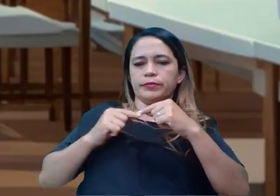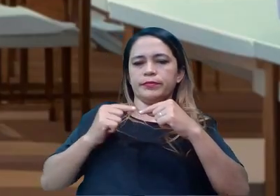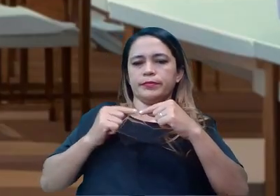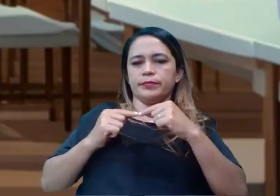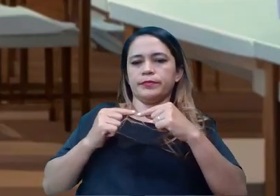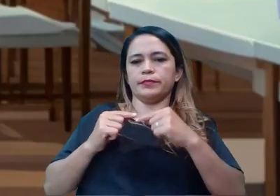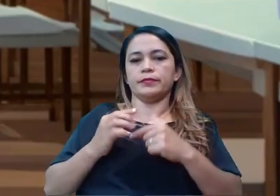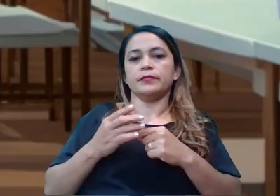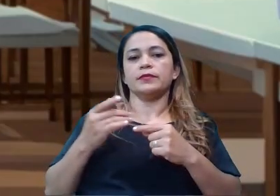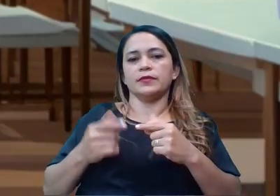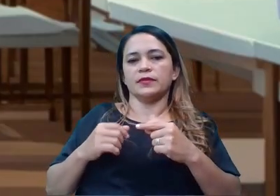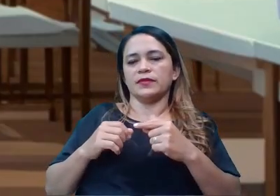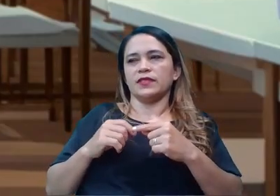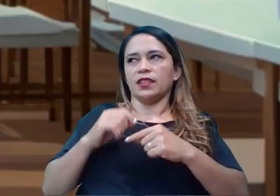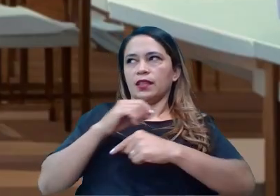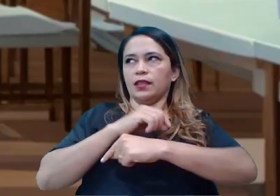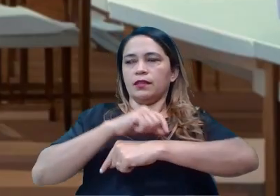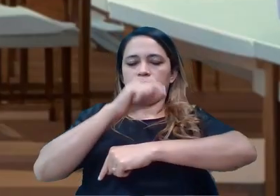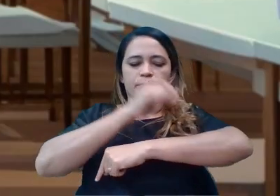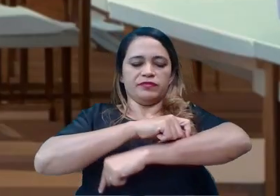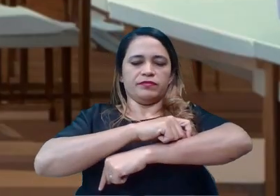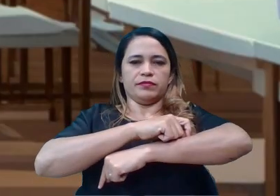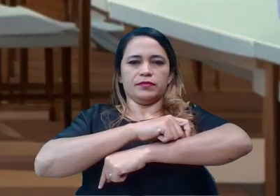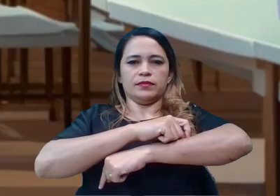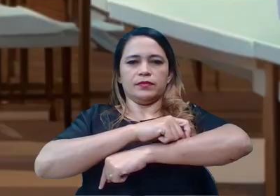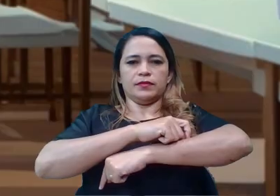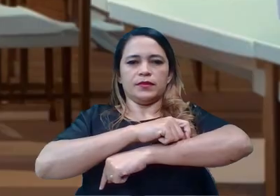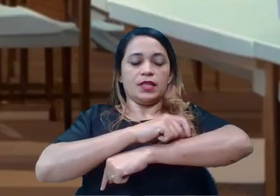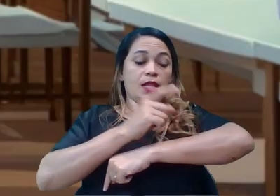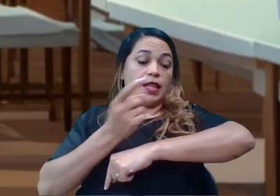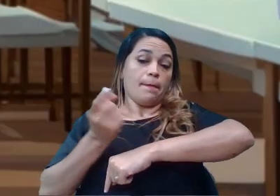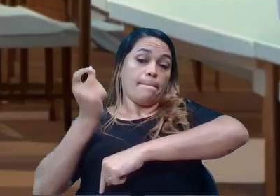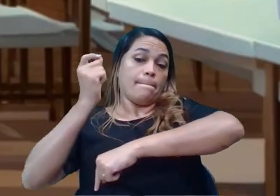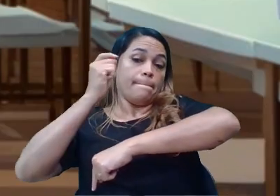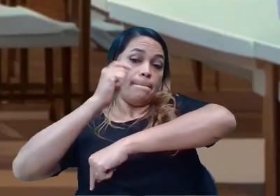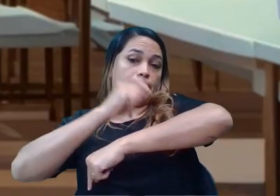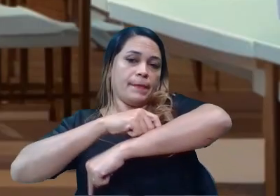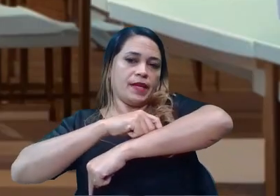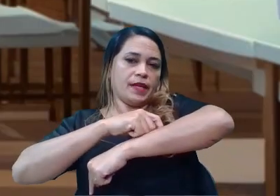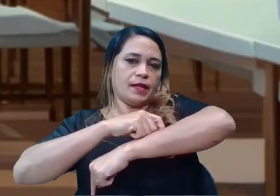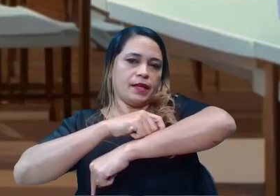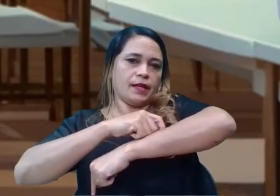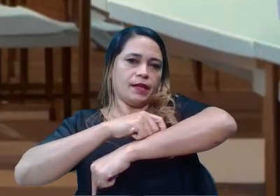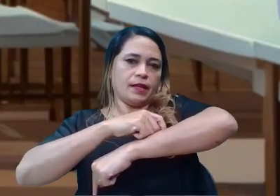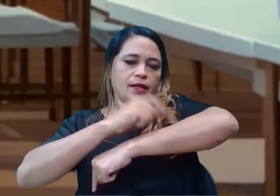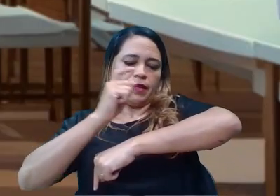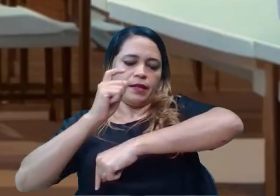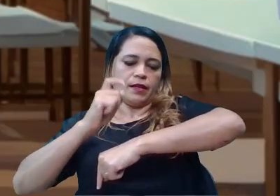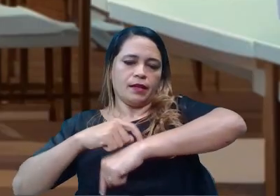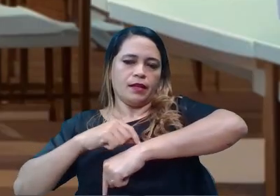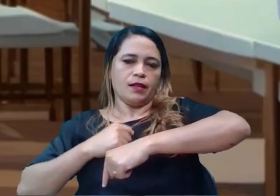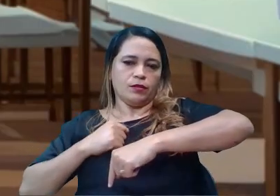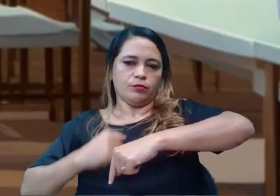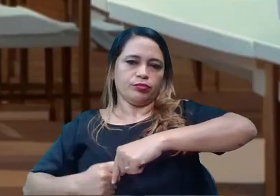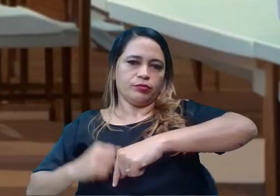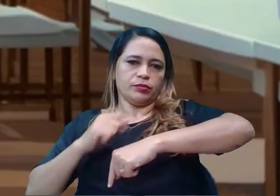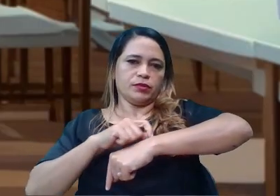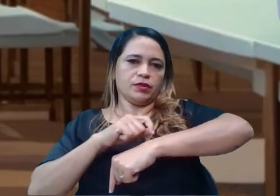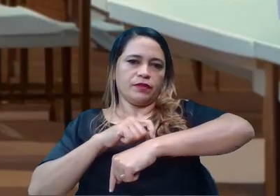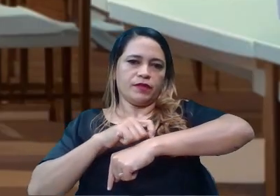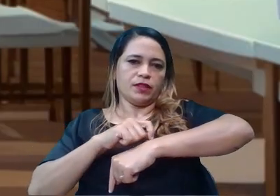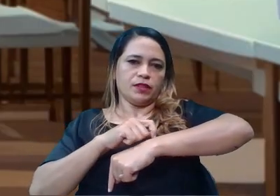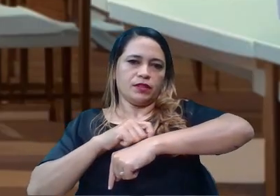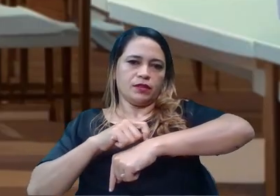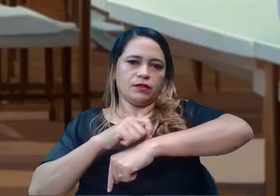Quando o barbeiro picar a gente, imagina que ele vai picar o meu braço. Ele vai picar aqui e vai fazer cocô aqui, concorda ou não? Então as fezes do barbeiro